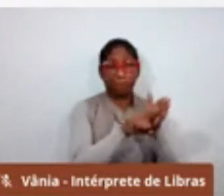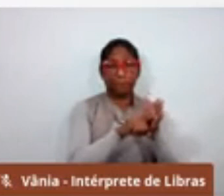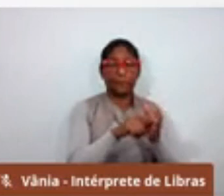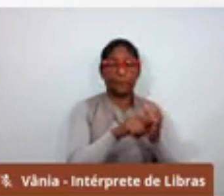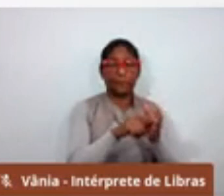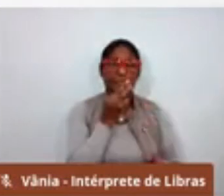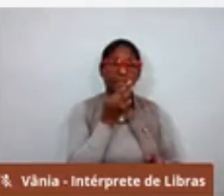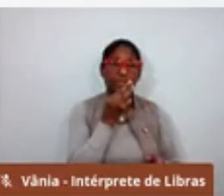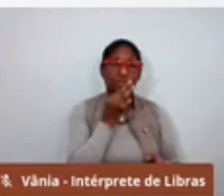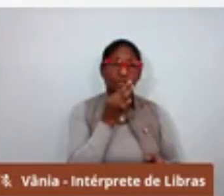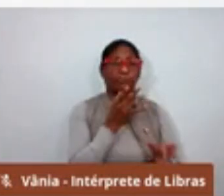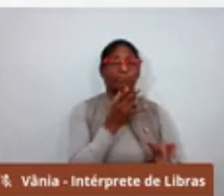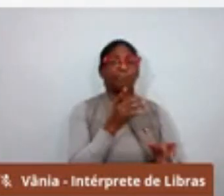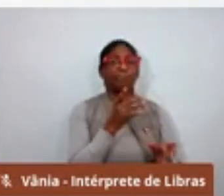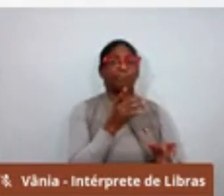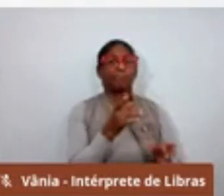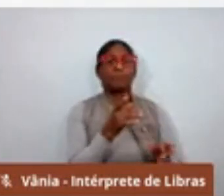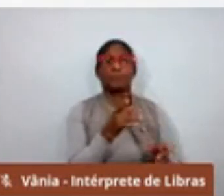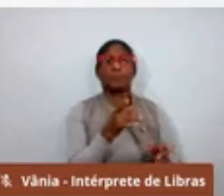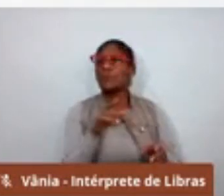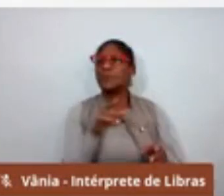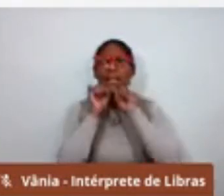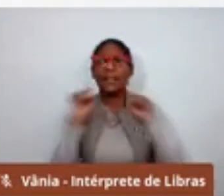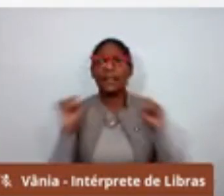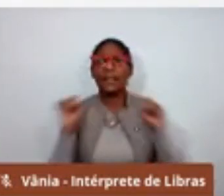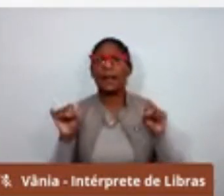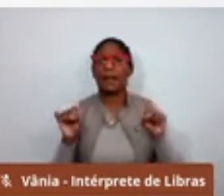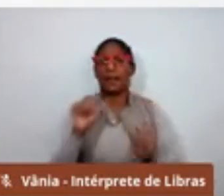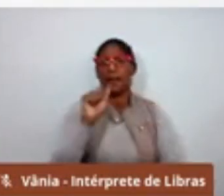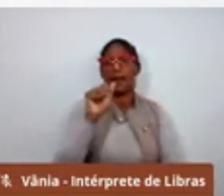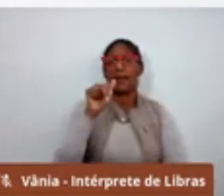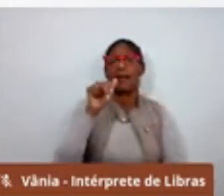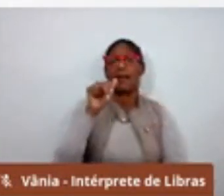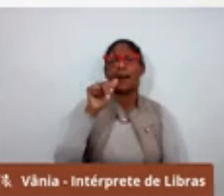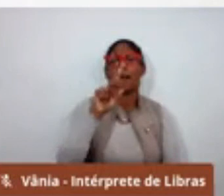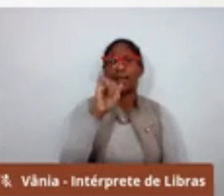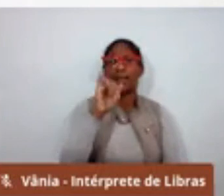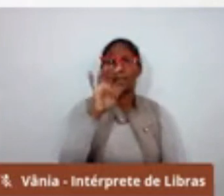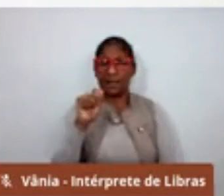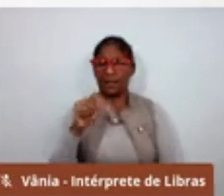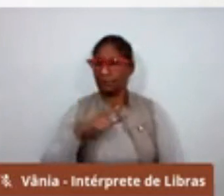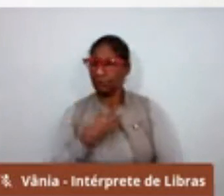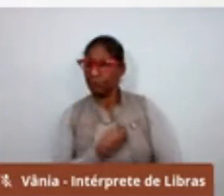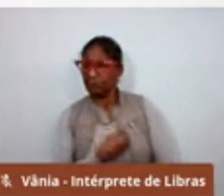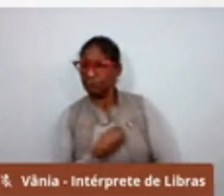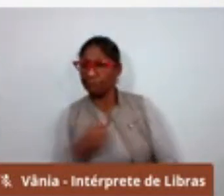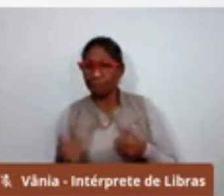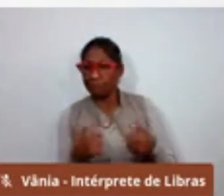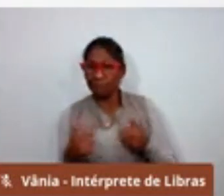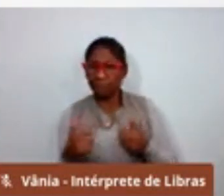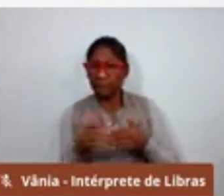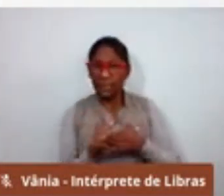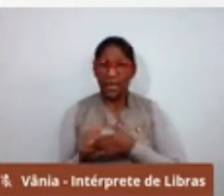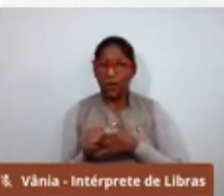os seus contatantes. Eu não sei se a secretária Arita Bergman está nos acompanhando aqui no backstage, aqui, se ela nos acompanha